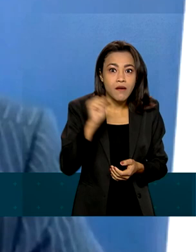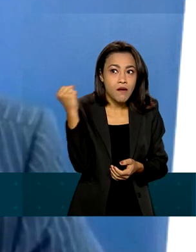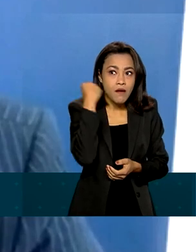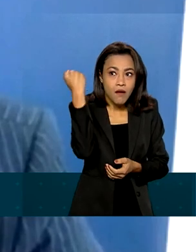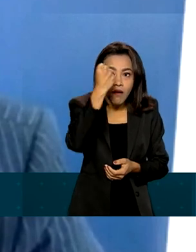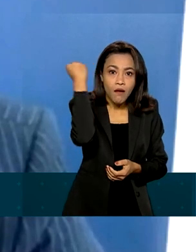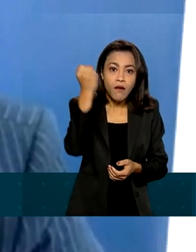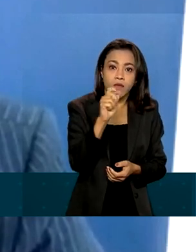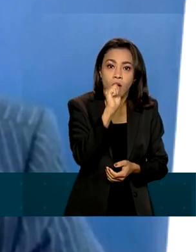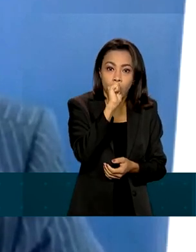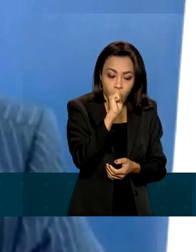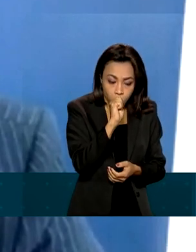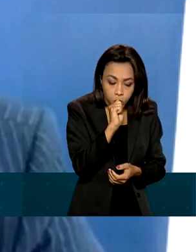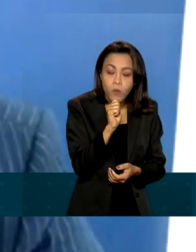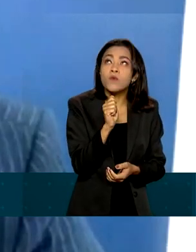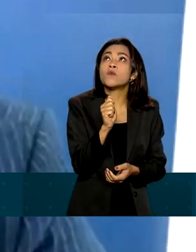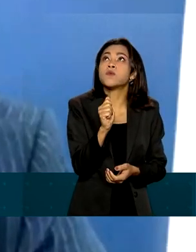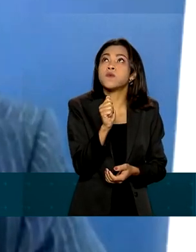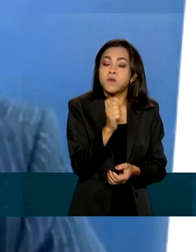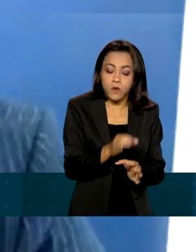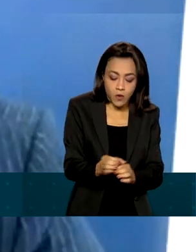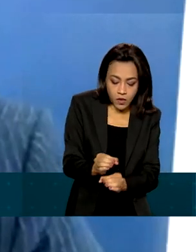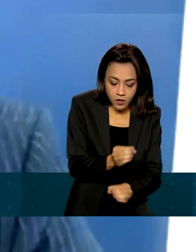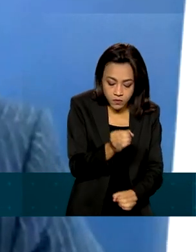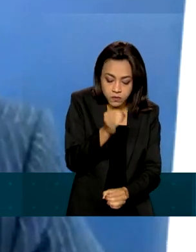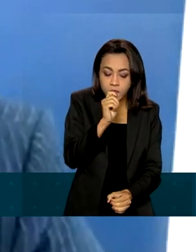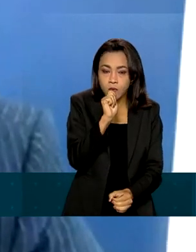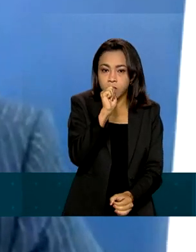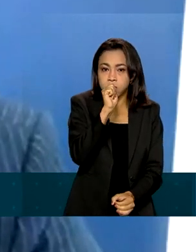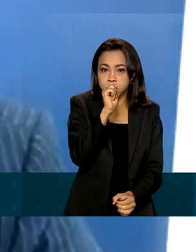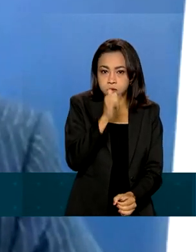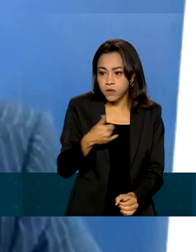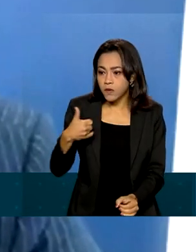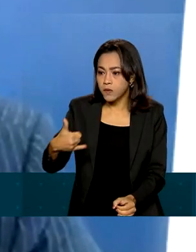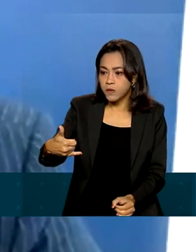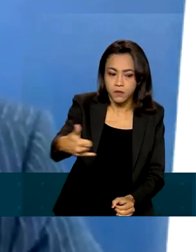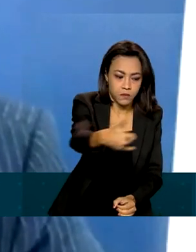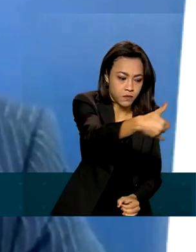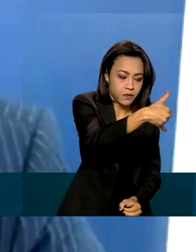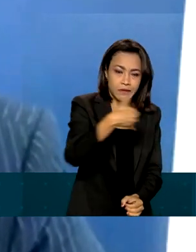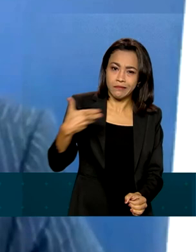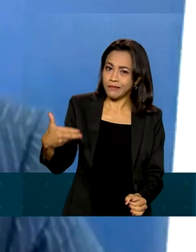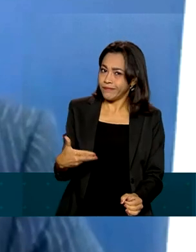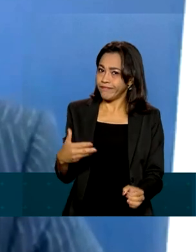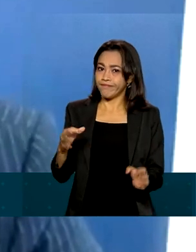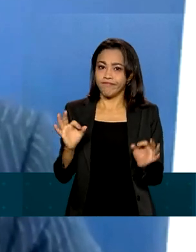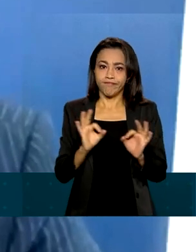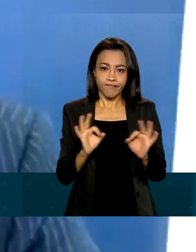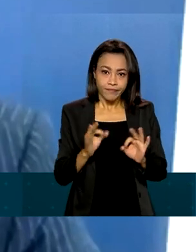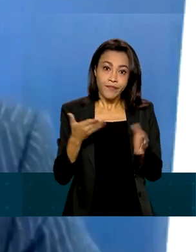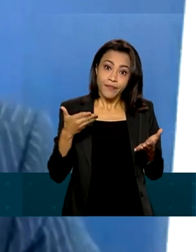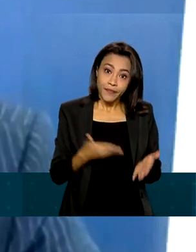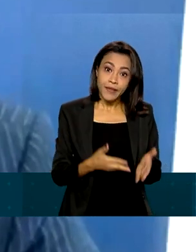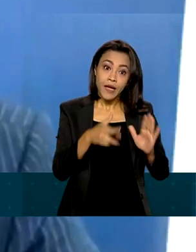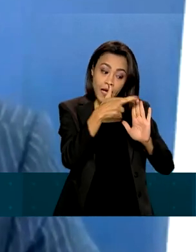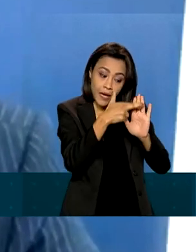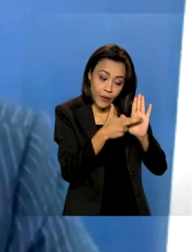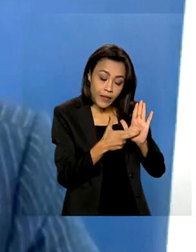tipo de dispositivo eletrônico para fumar, de forma a ser possível considerar regulamentação específica para